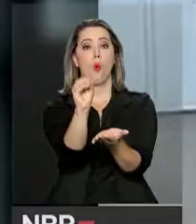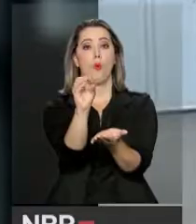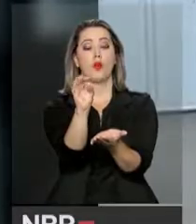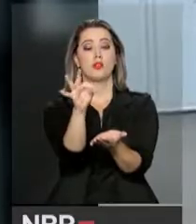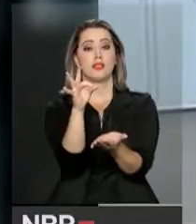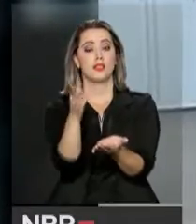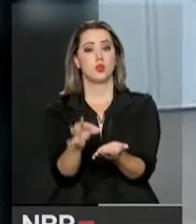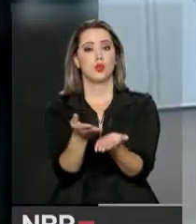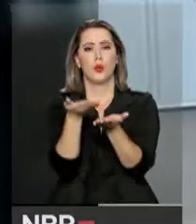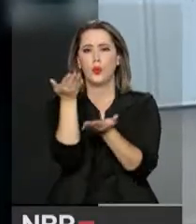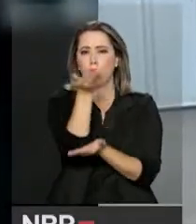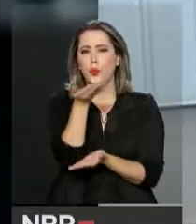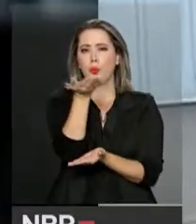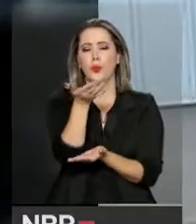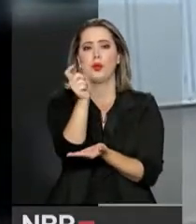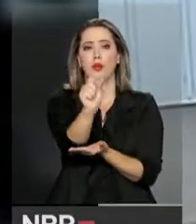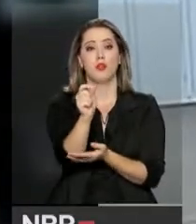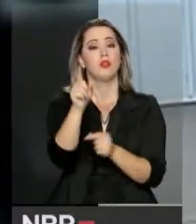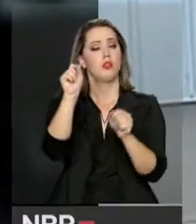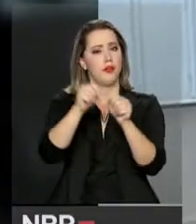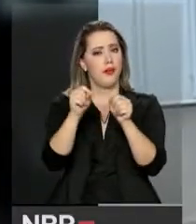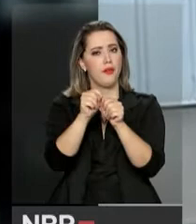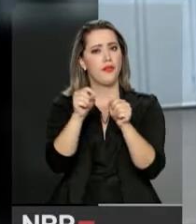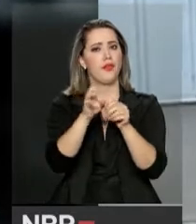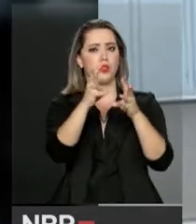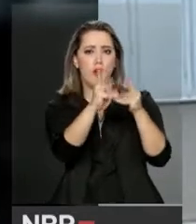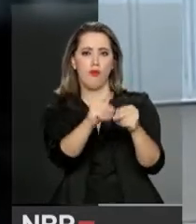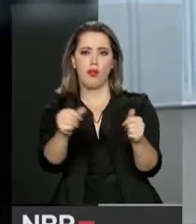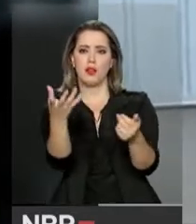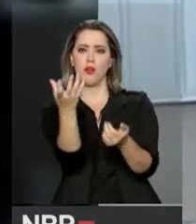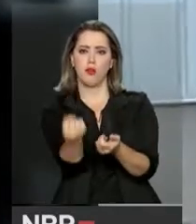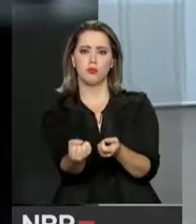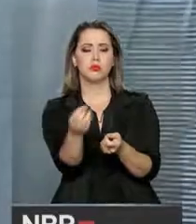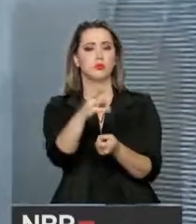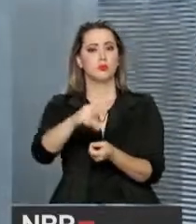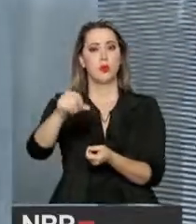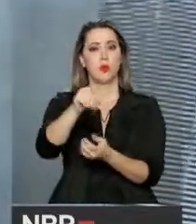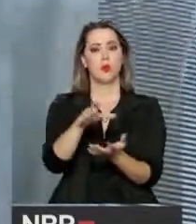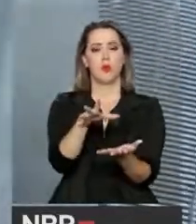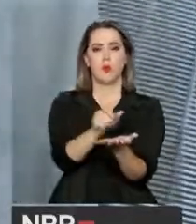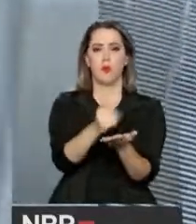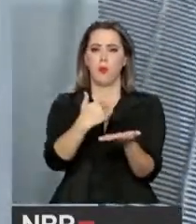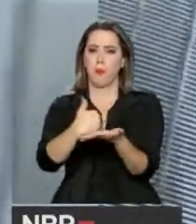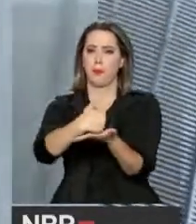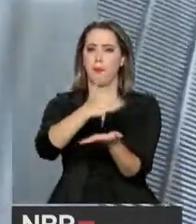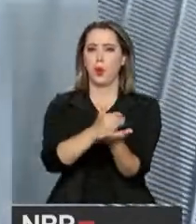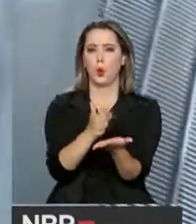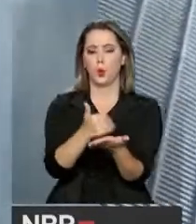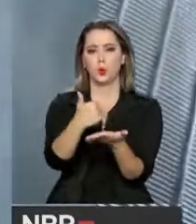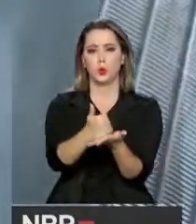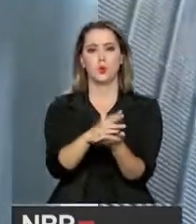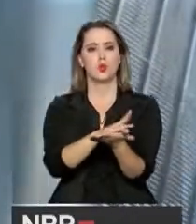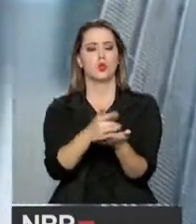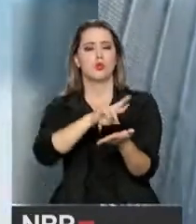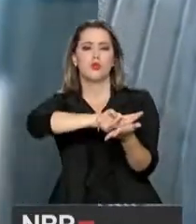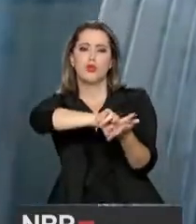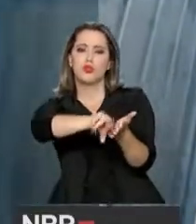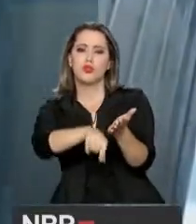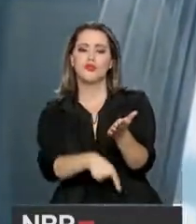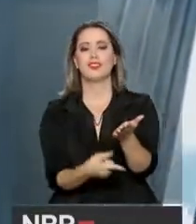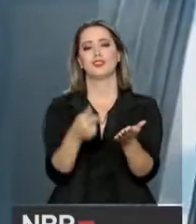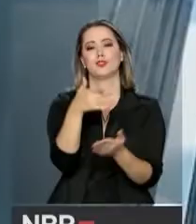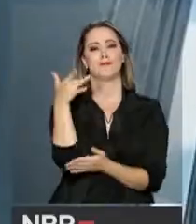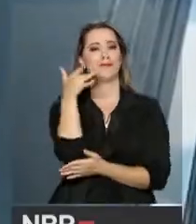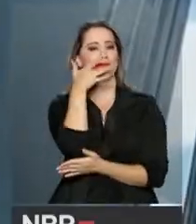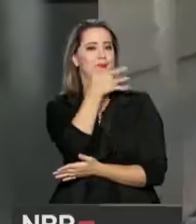trigo, matéria-prima para a produção da farinha usada na produção de massas, bolos, torradas, biscoitos e